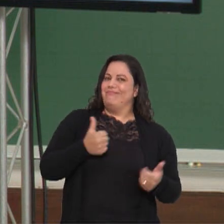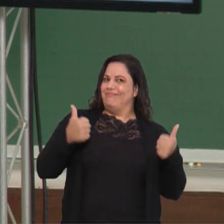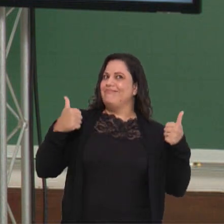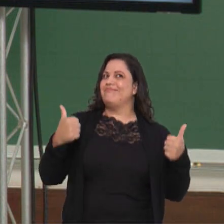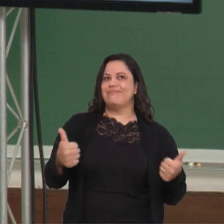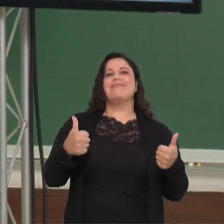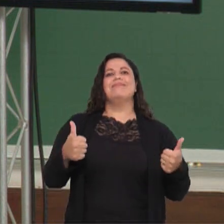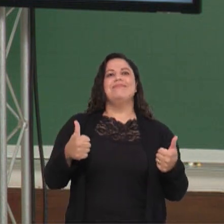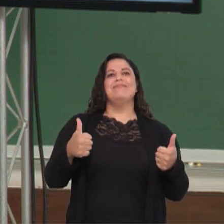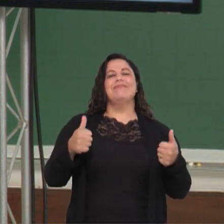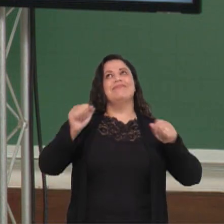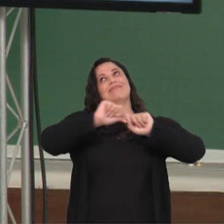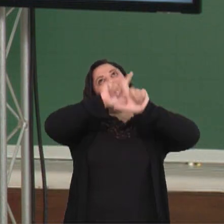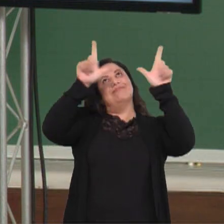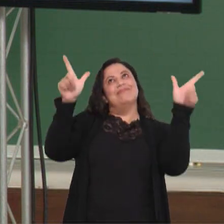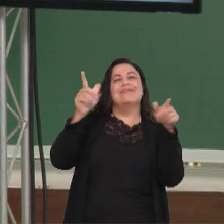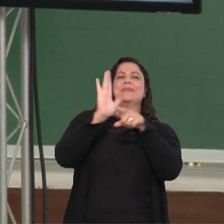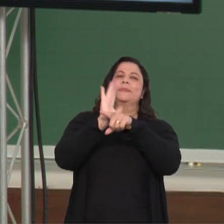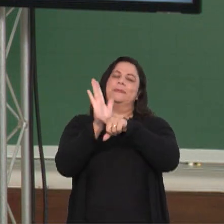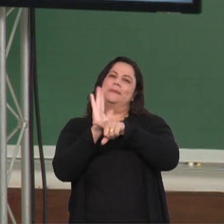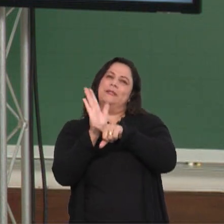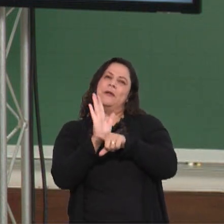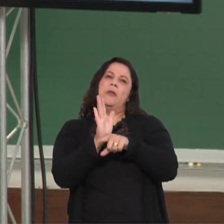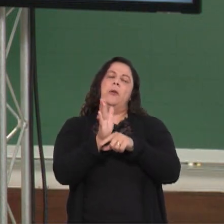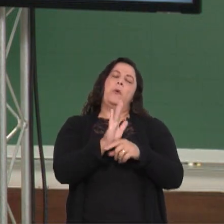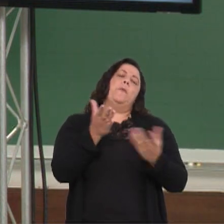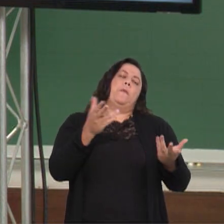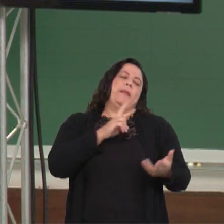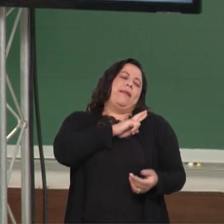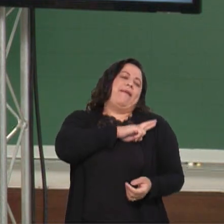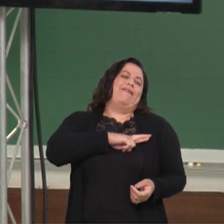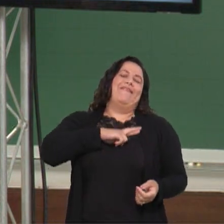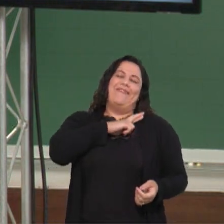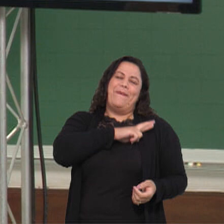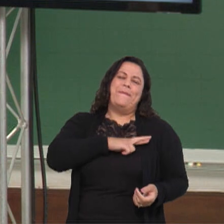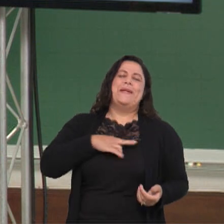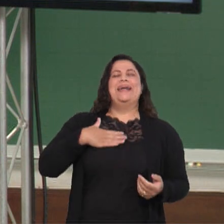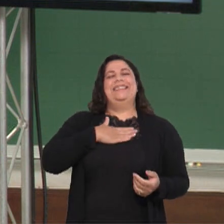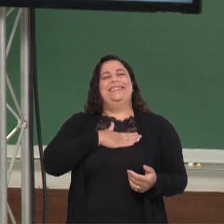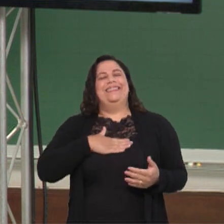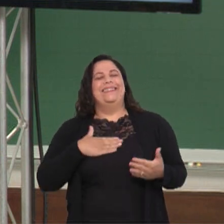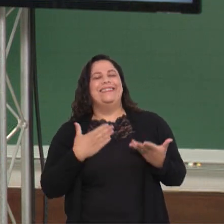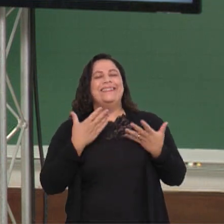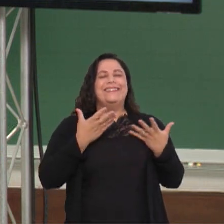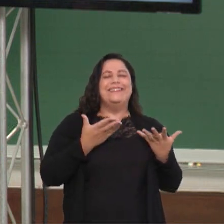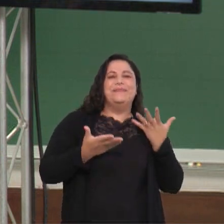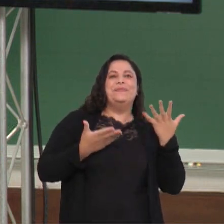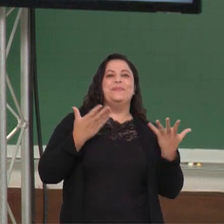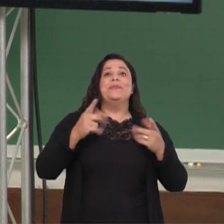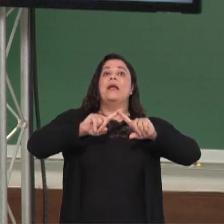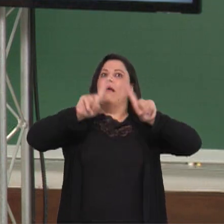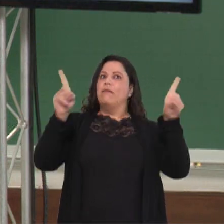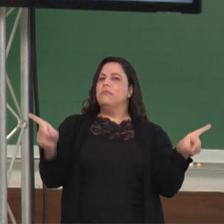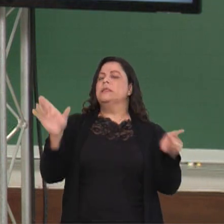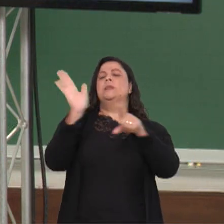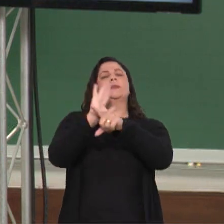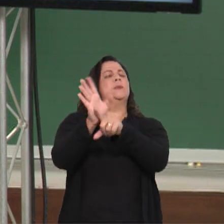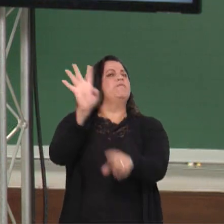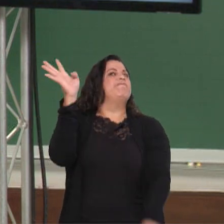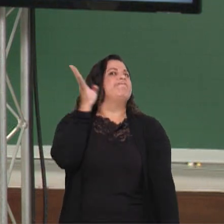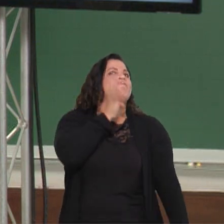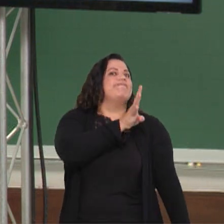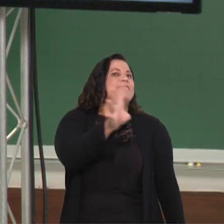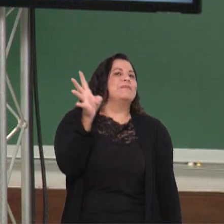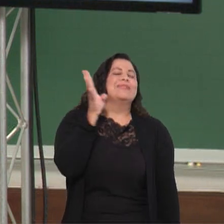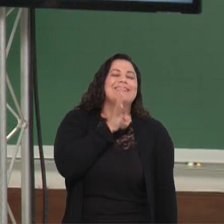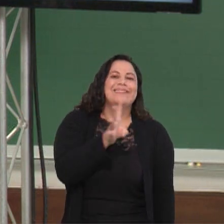ele traz um romancezinho, né? Tem que ter pra gente gostar da obra, tal, né? Mas é um filme muito legal.